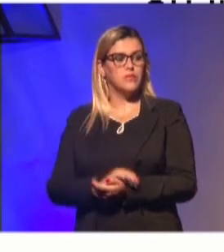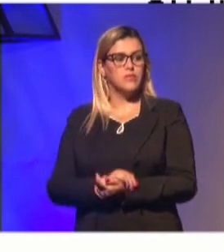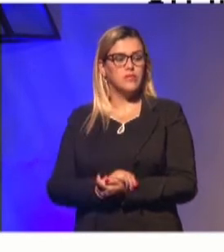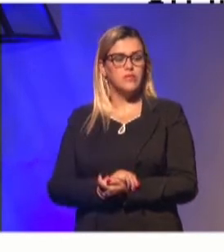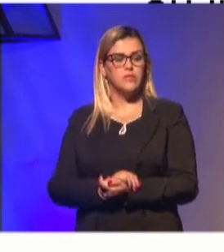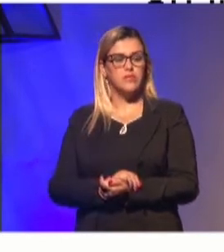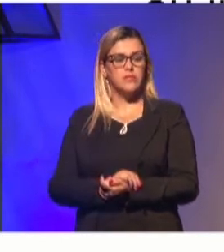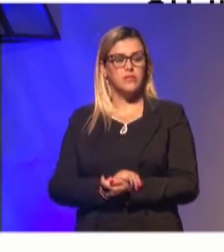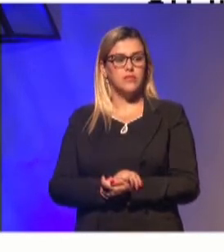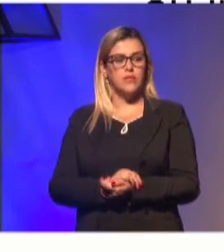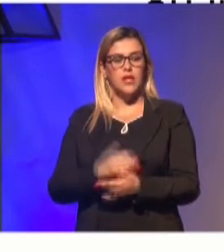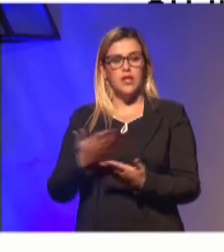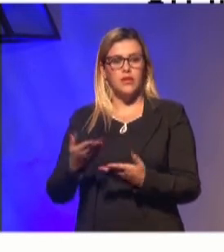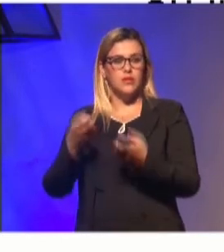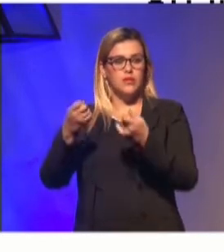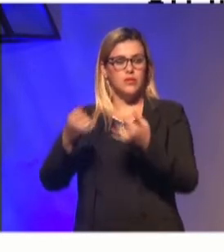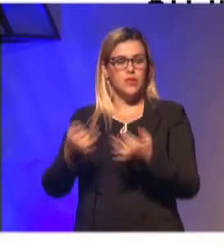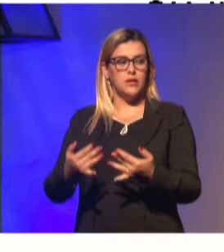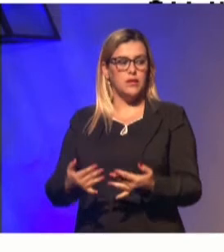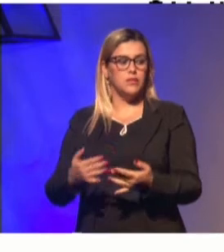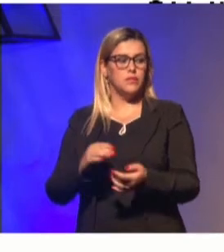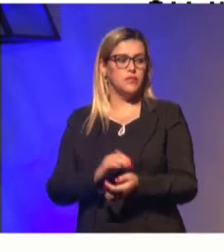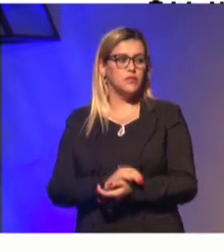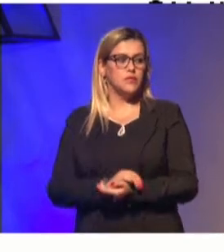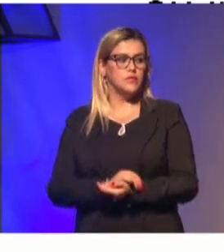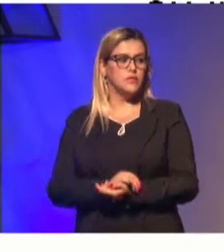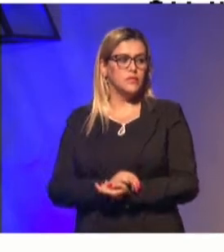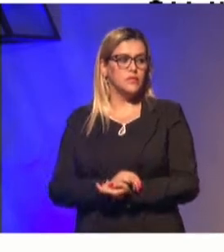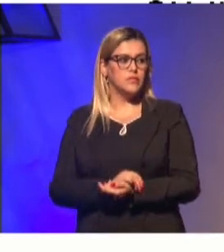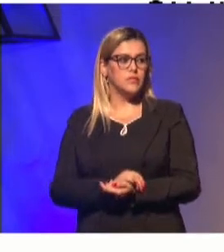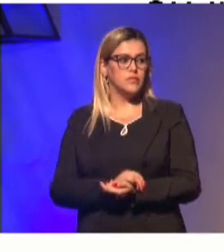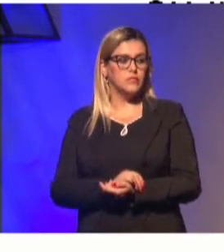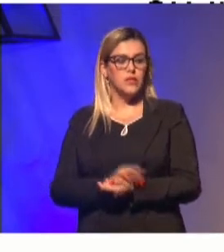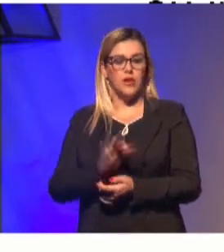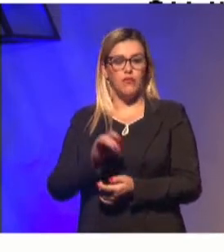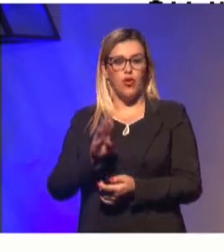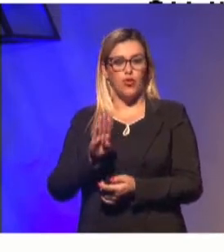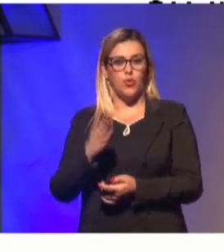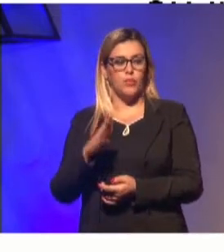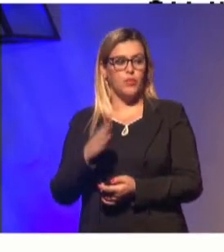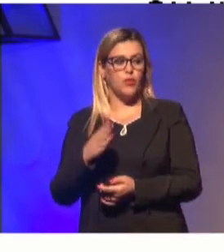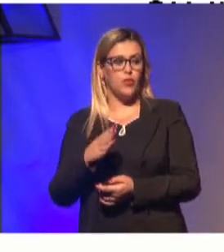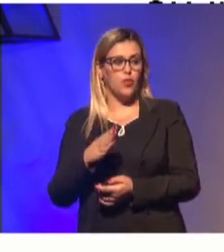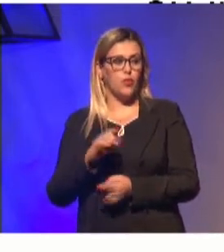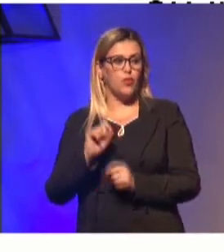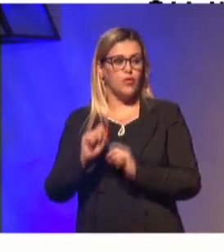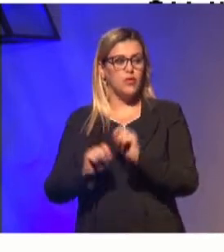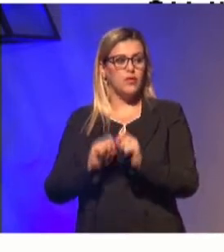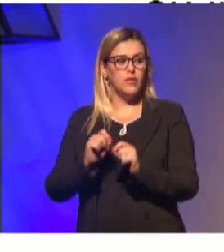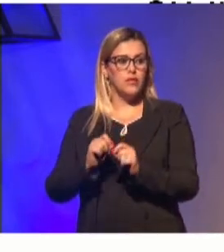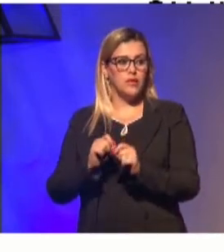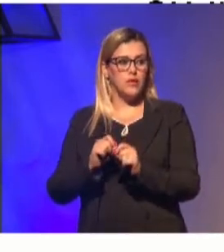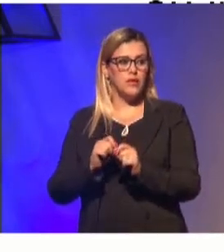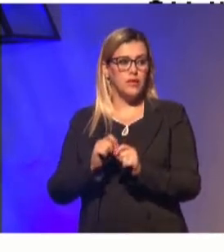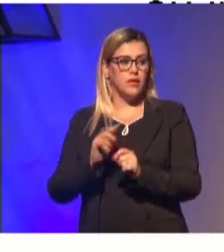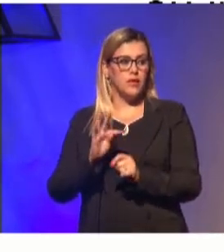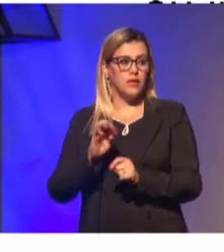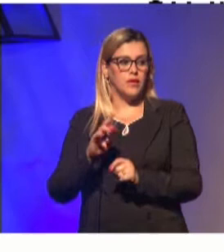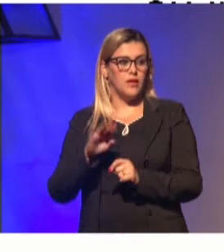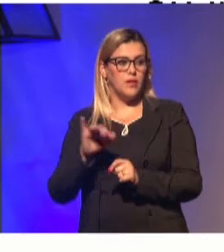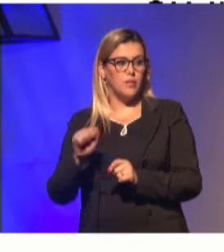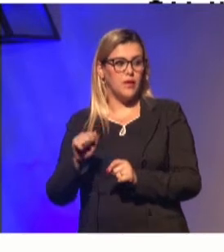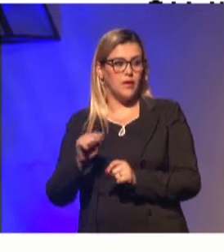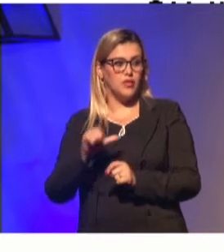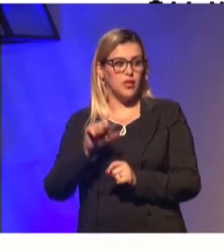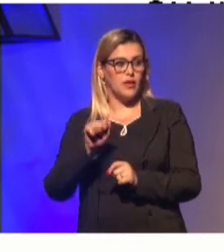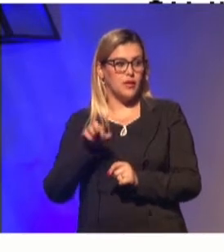Bom, então, definindo um pouco, a fotobiomodulação, ela vem inicialmente, né, da terapia a laser de